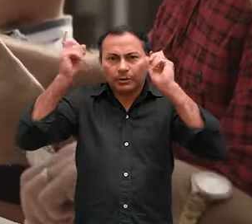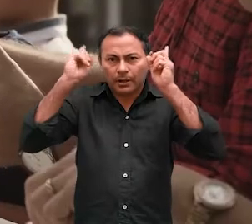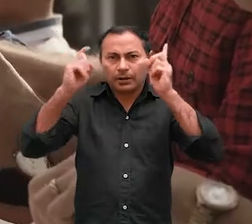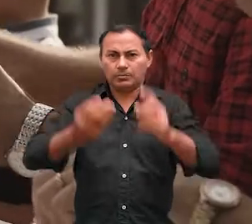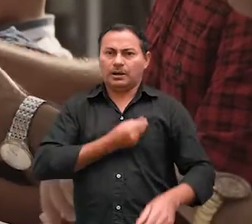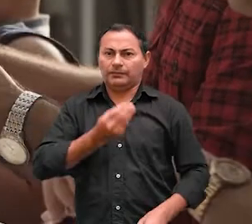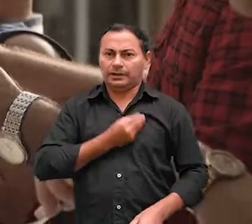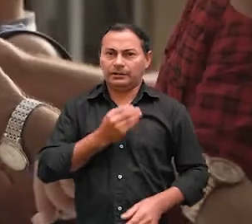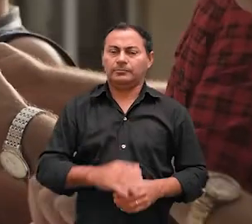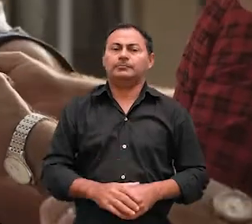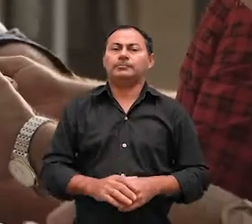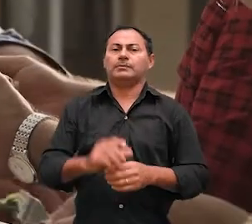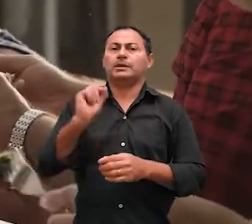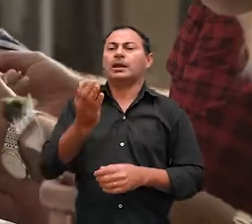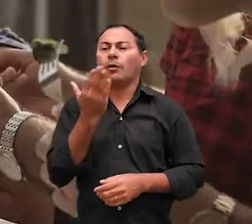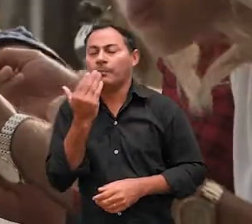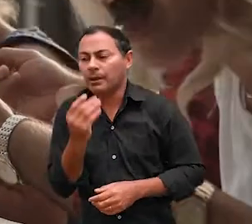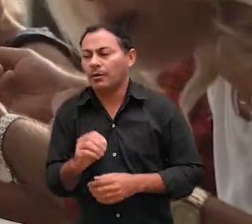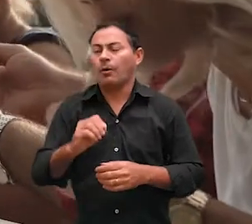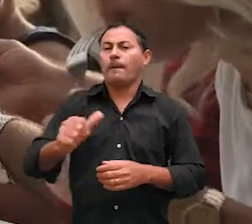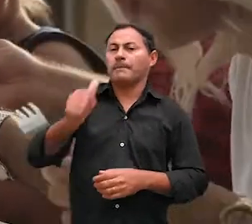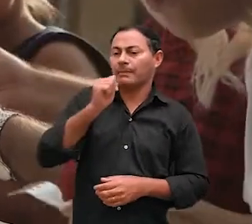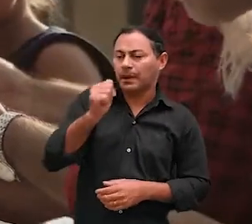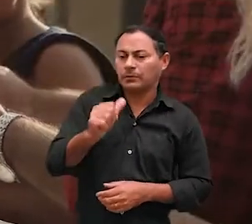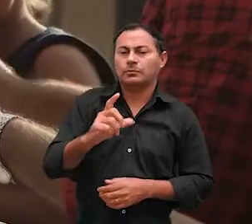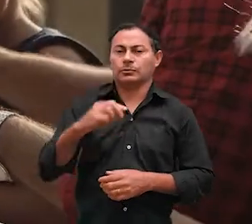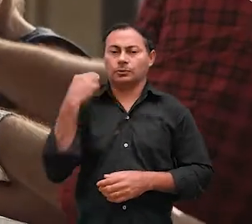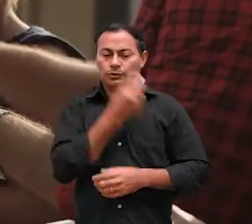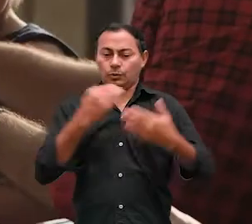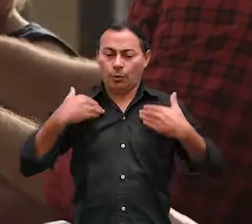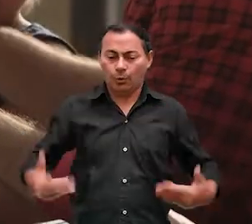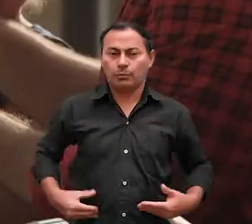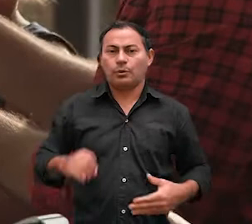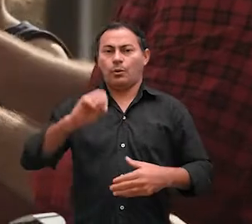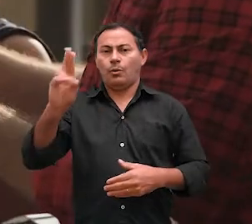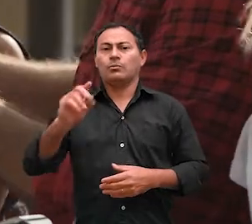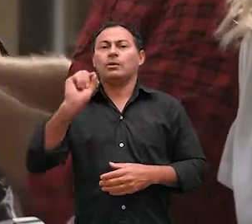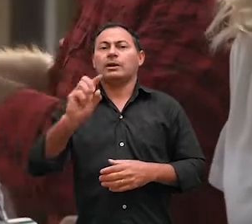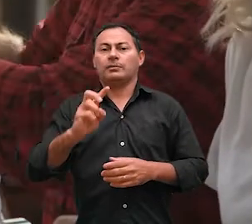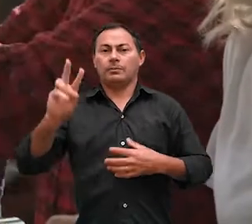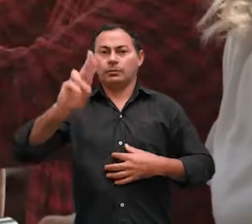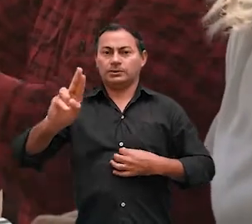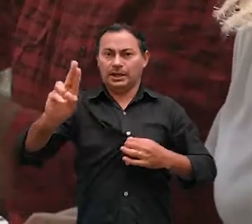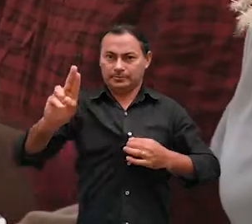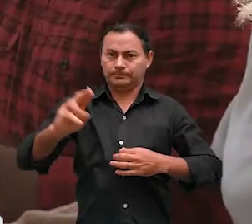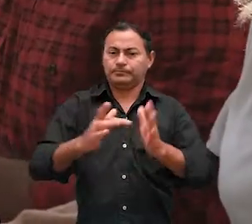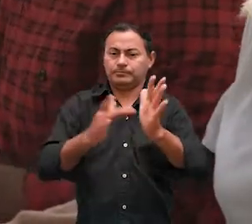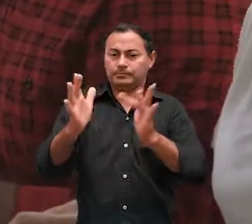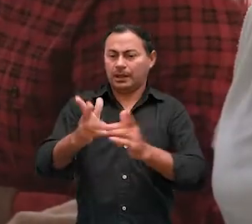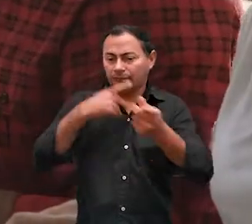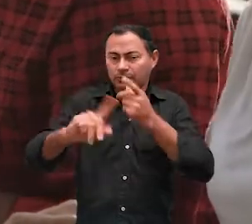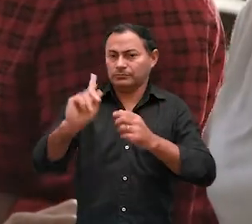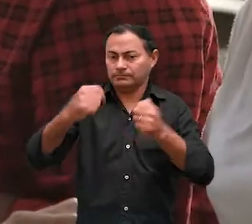não se preocupar com a vida com que comeremos ou que beberemos com o nosso corpo ou com o que vamos vestir